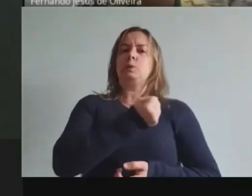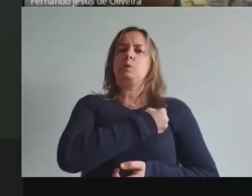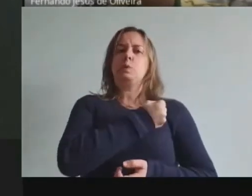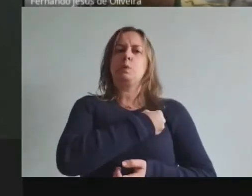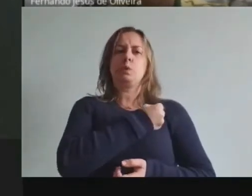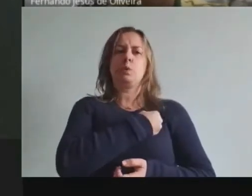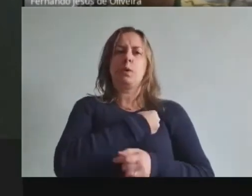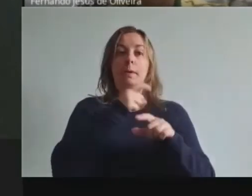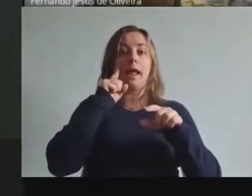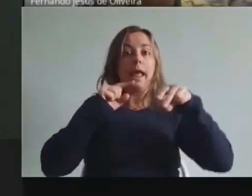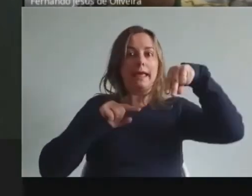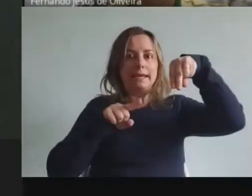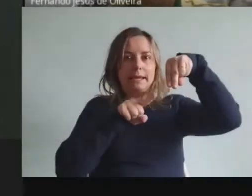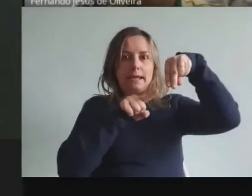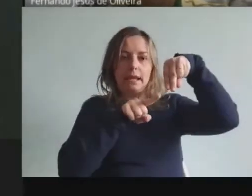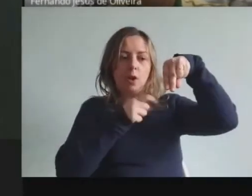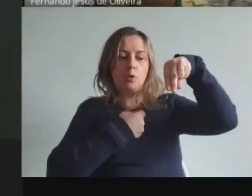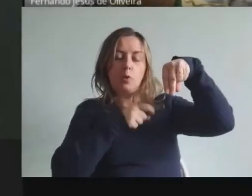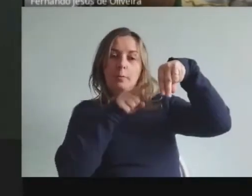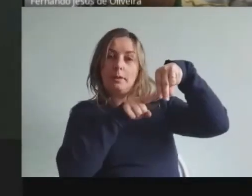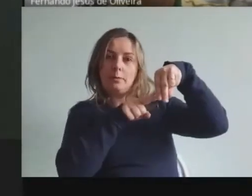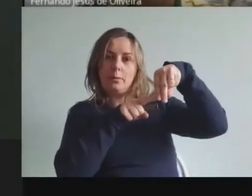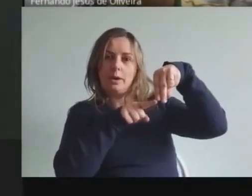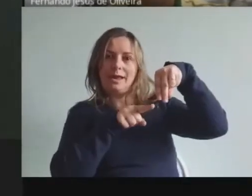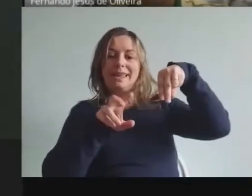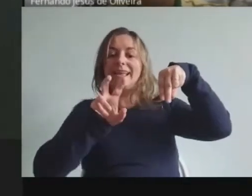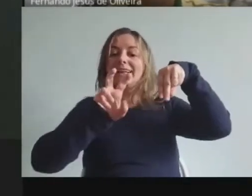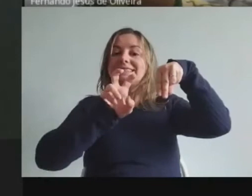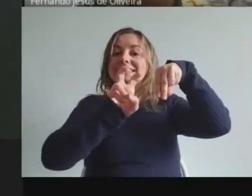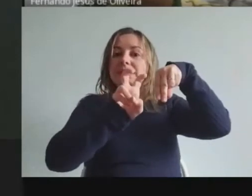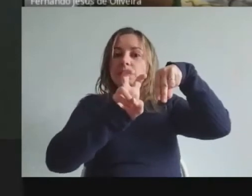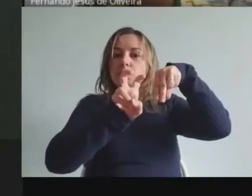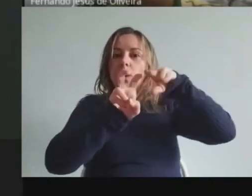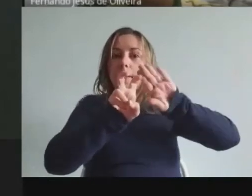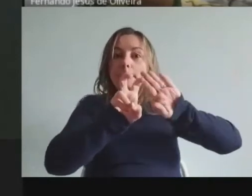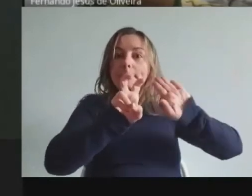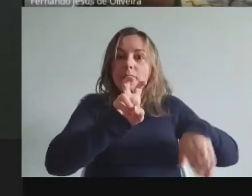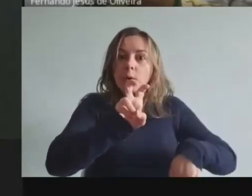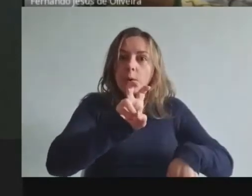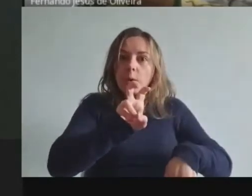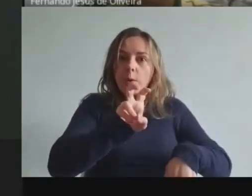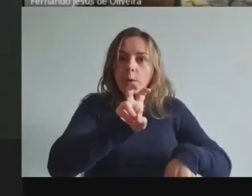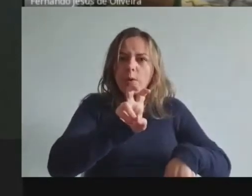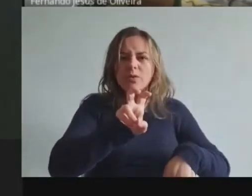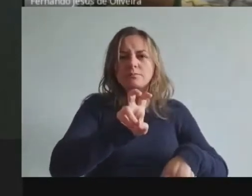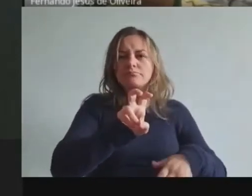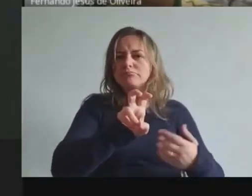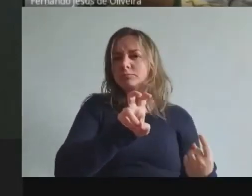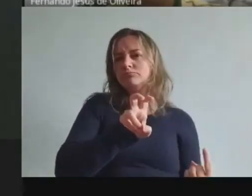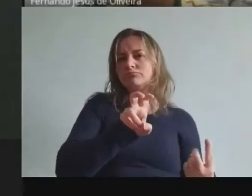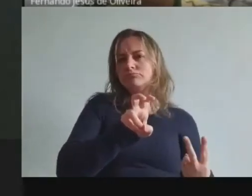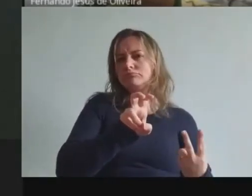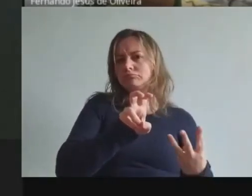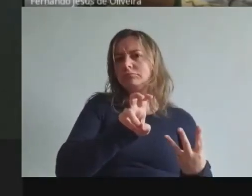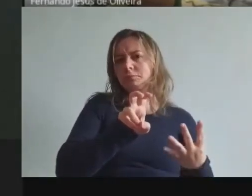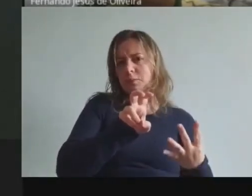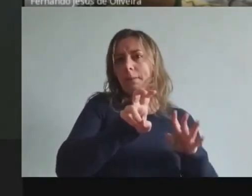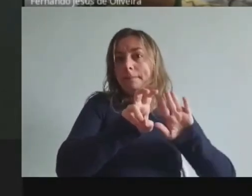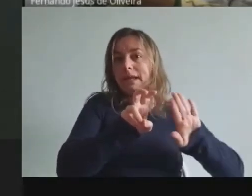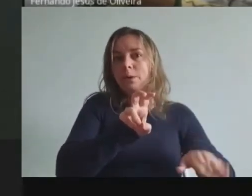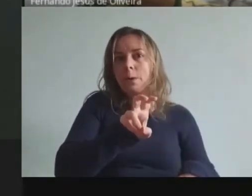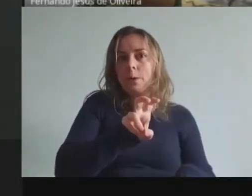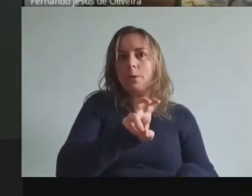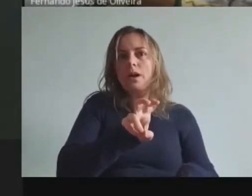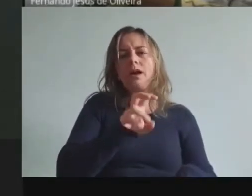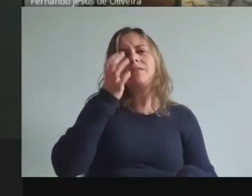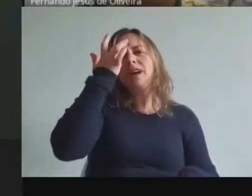do que 5, esse número aqui da frente, se ele for menor do que 5, a ordem de grandeza é fácil. É só a gente copiar a potência